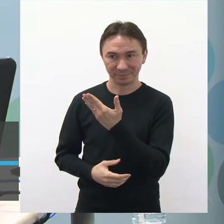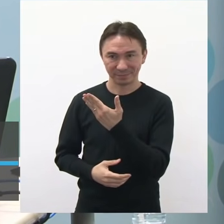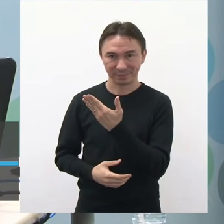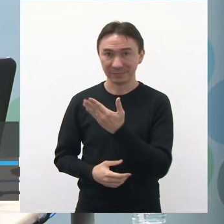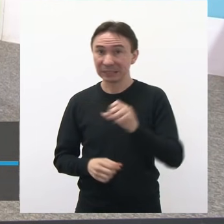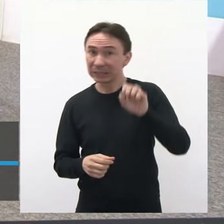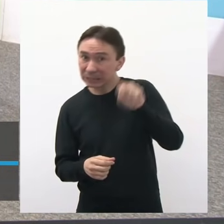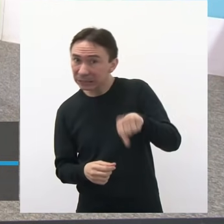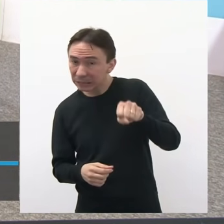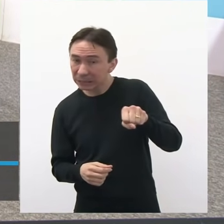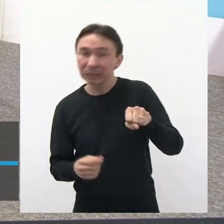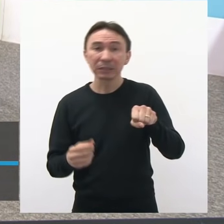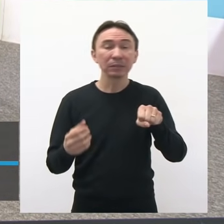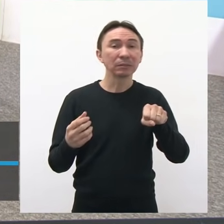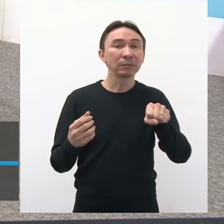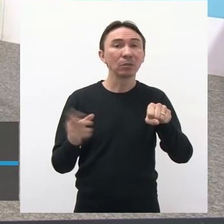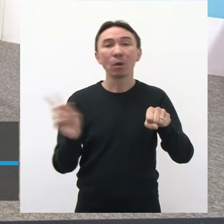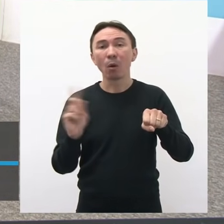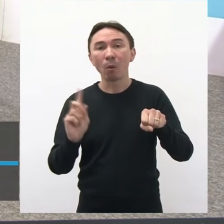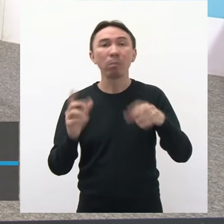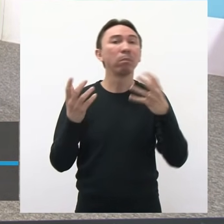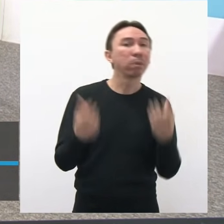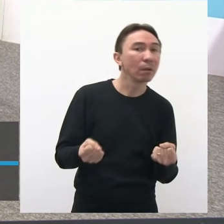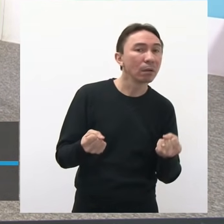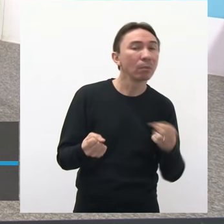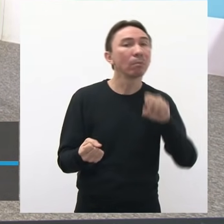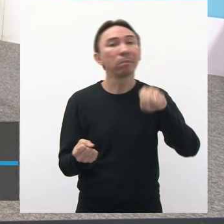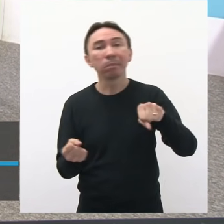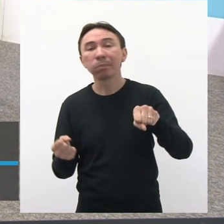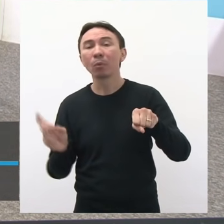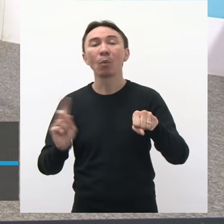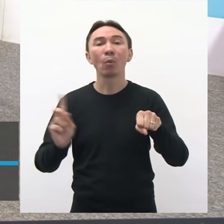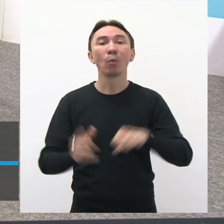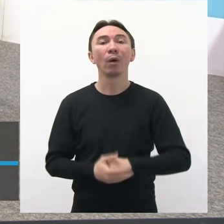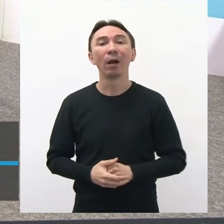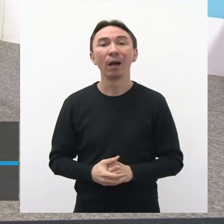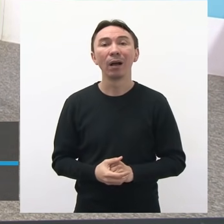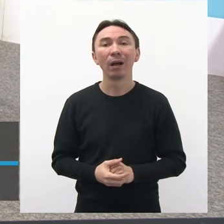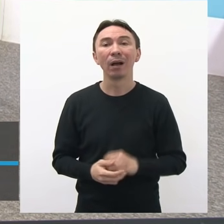Sim ou não? Só assim, só essa dobrinha. Sim ou não? E aí, gente?